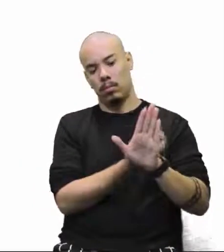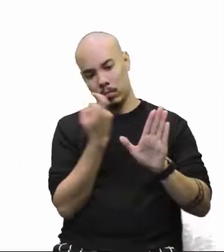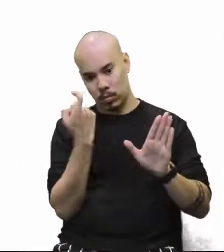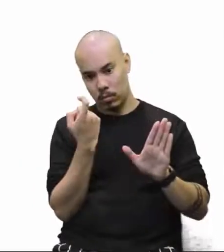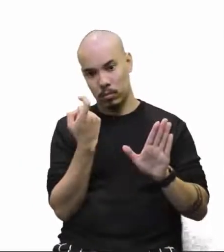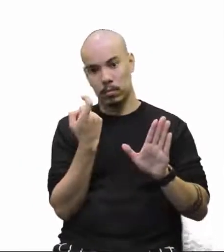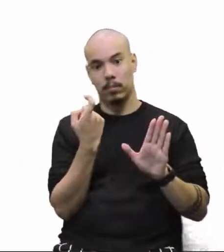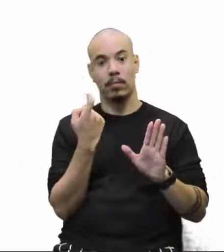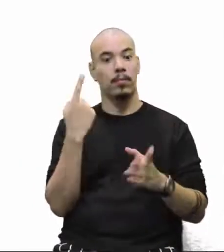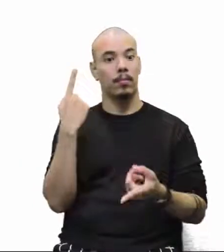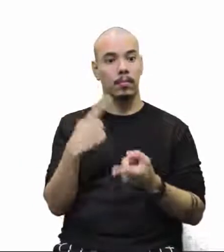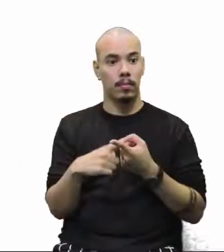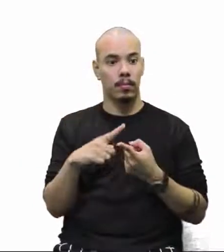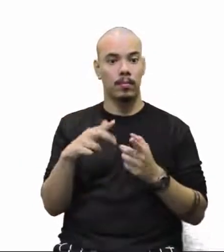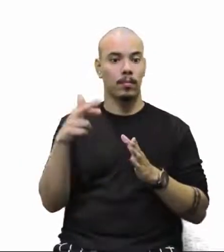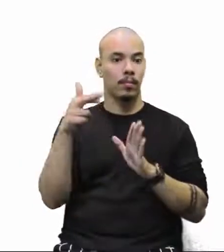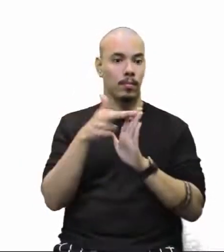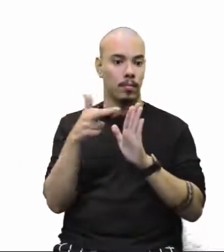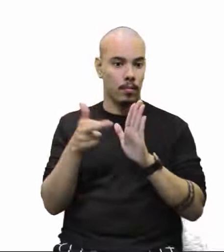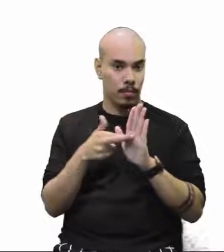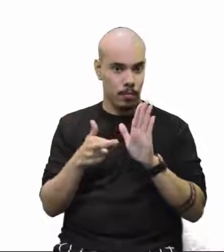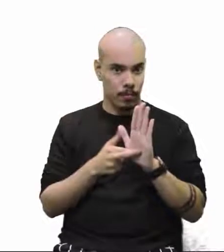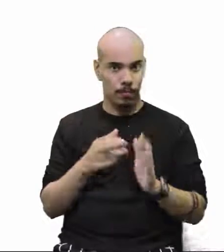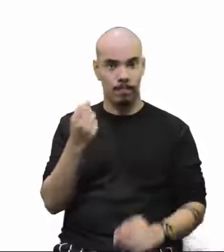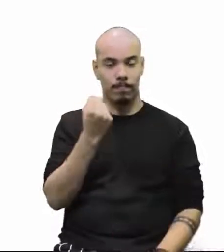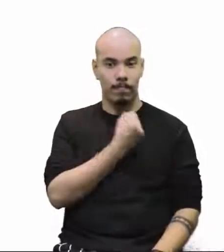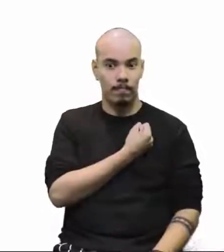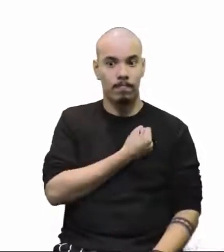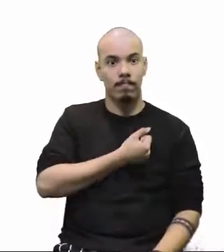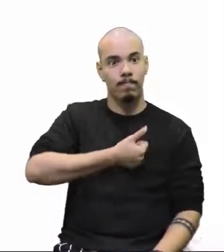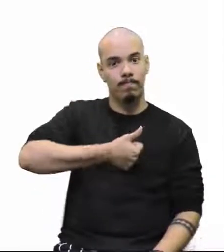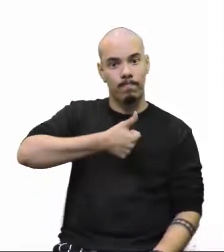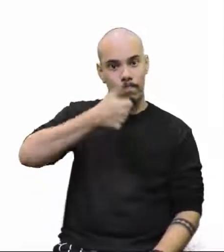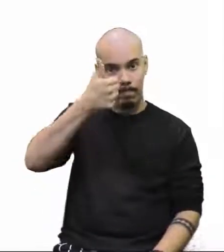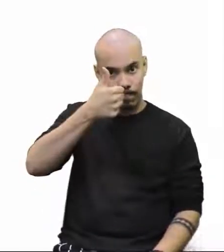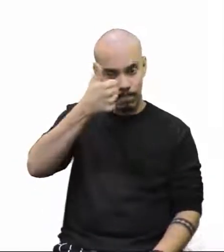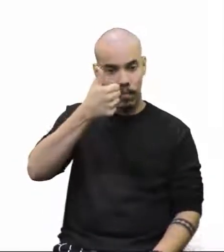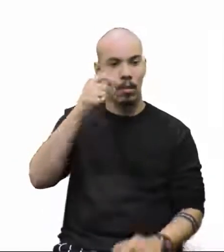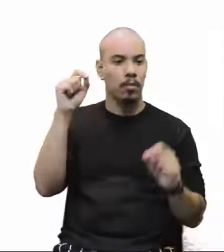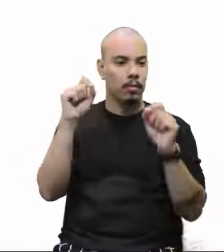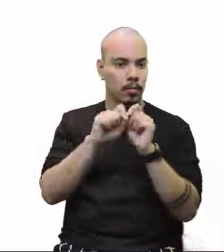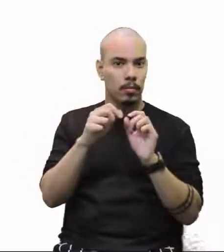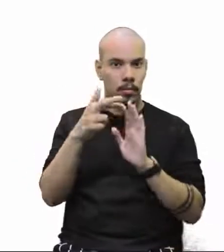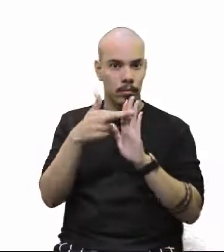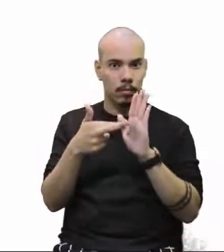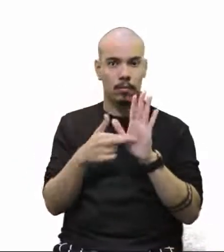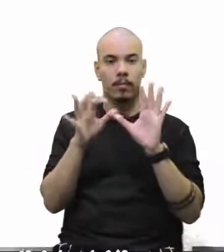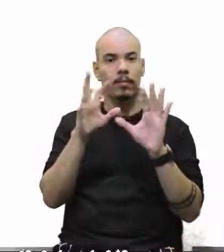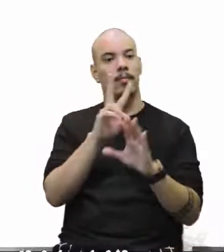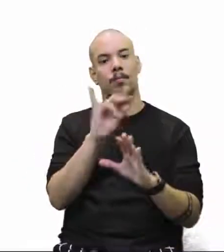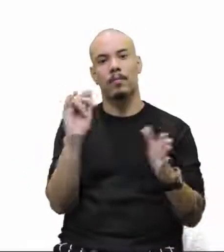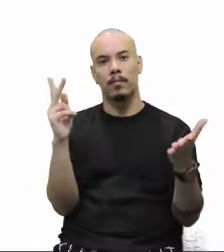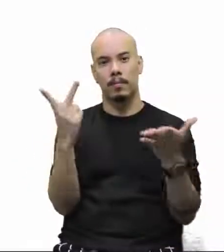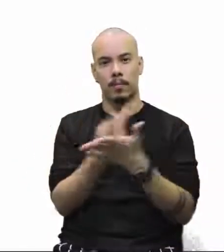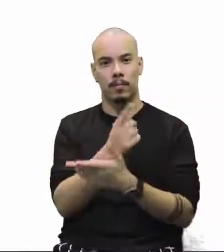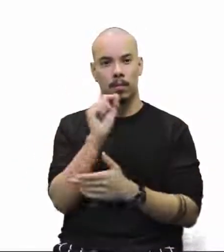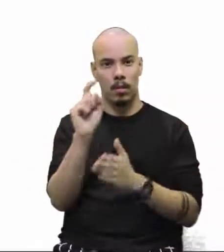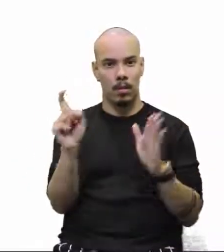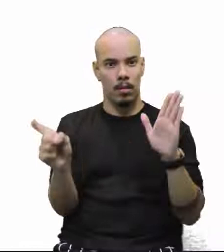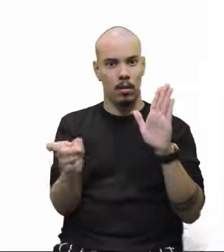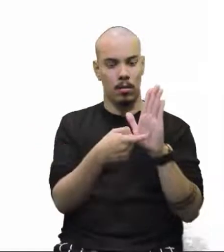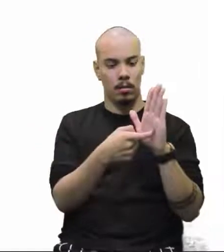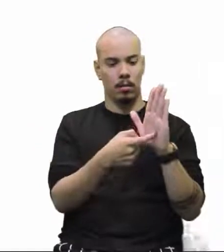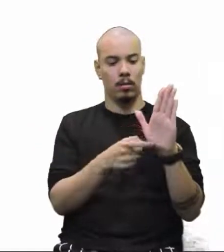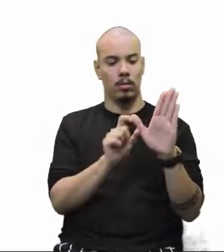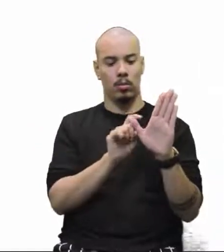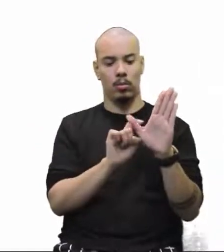aí, porque regra número 1. Fez a regra número 1, o que vai acontecer? O dedão aponta para o sentido da corrente e